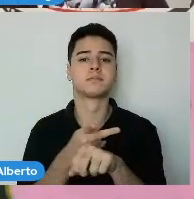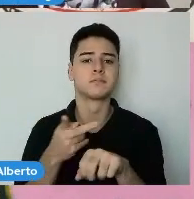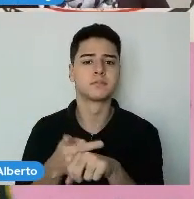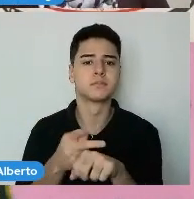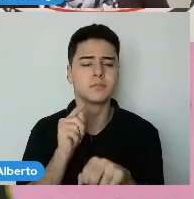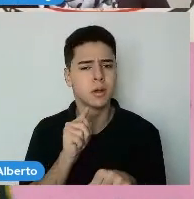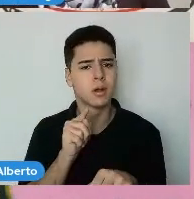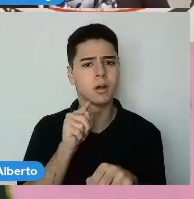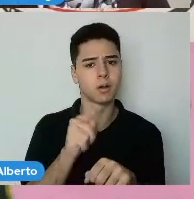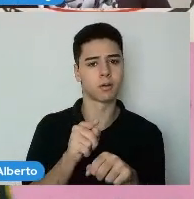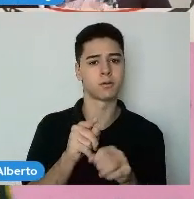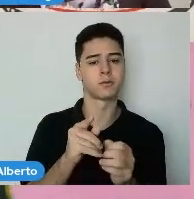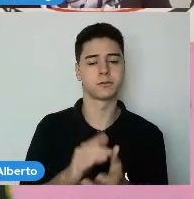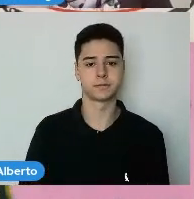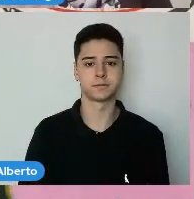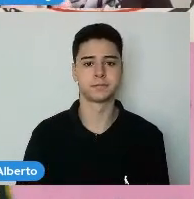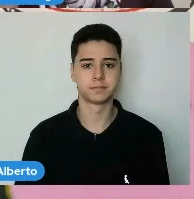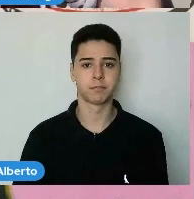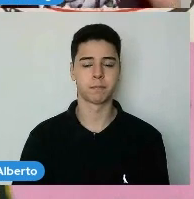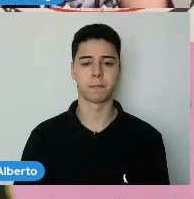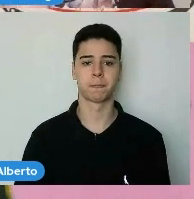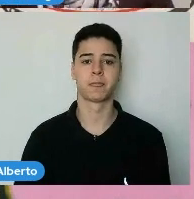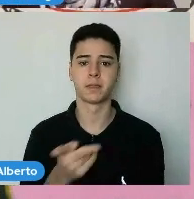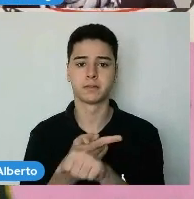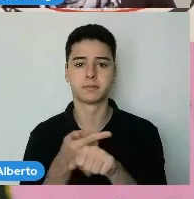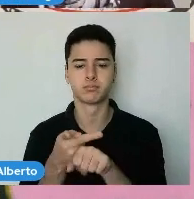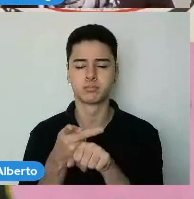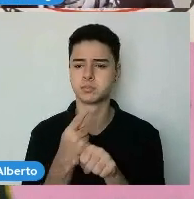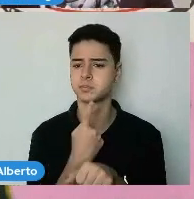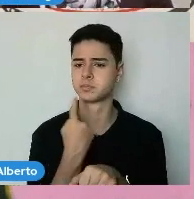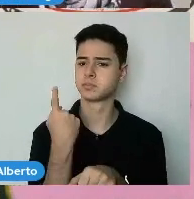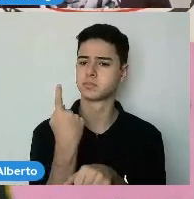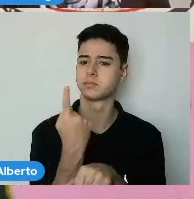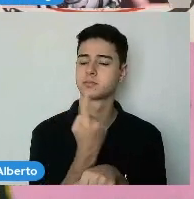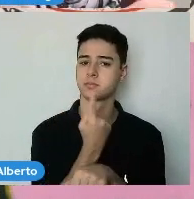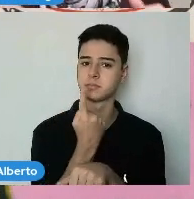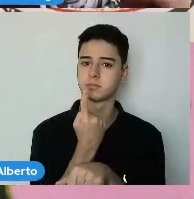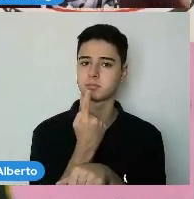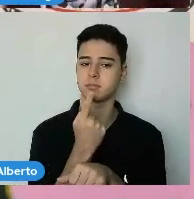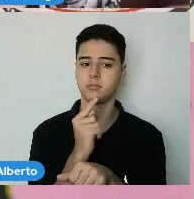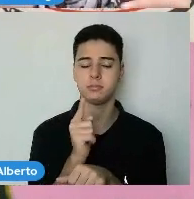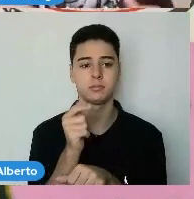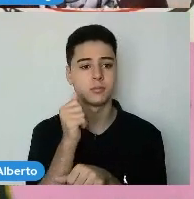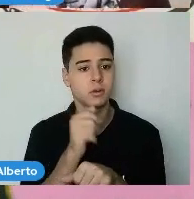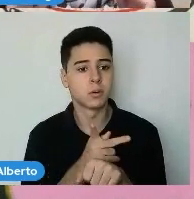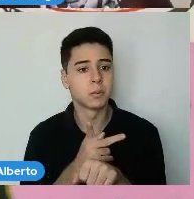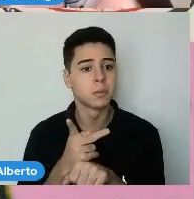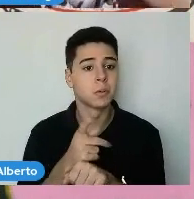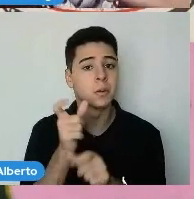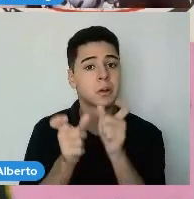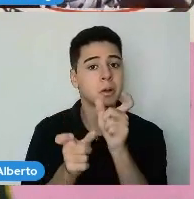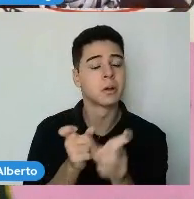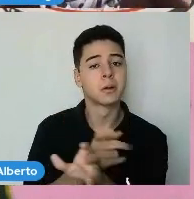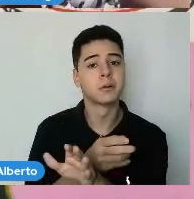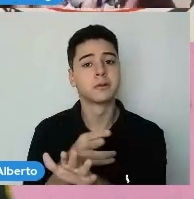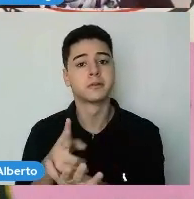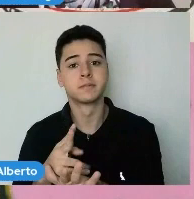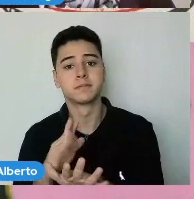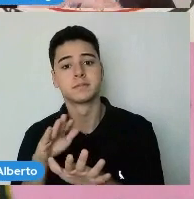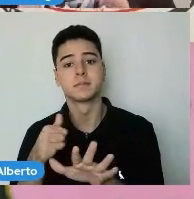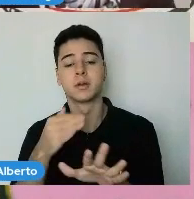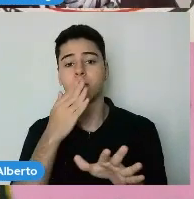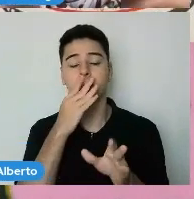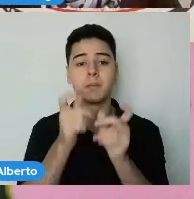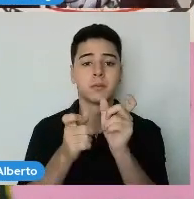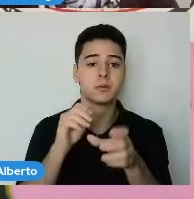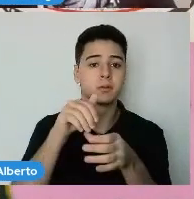você. Ela busca impactar em nós. Ela busca impactar no público, né? Em quem vai estar lá